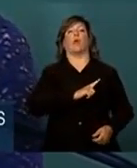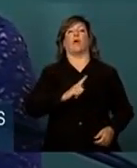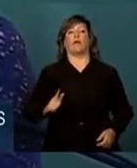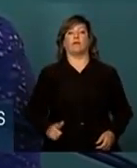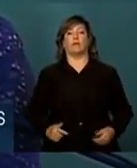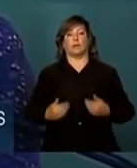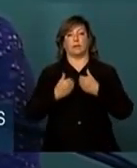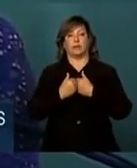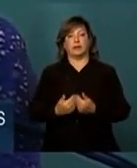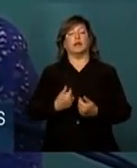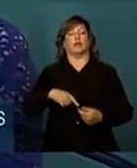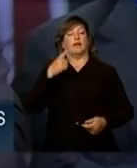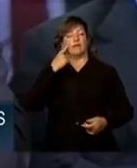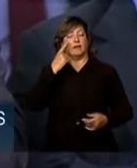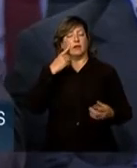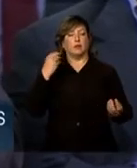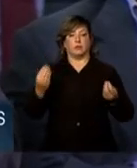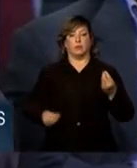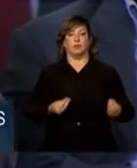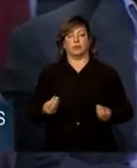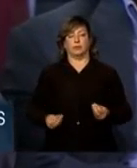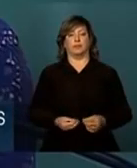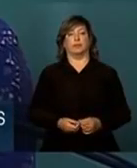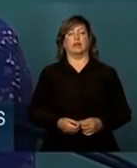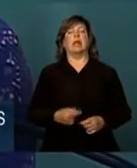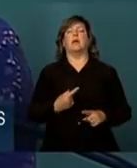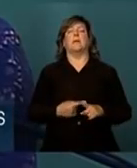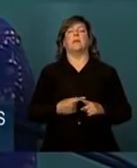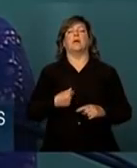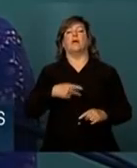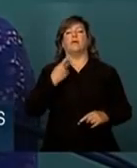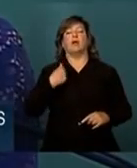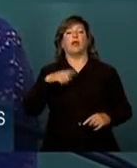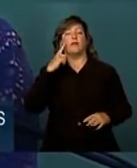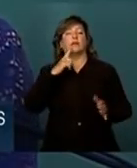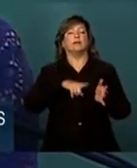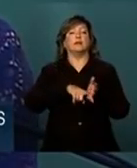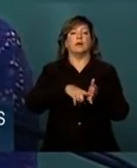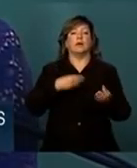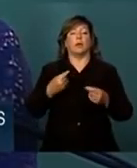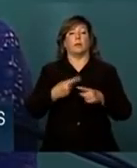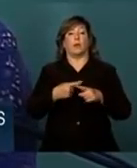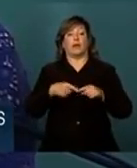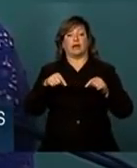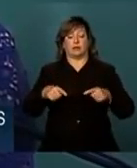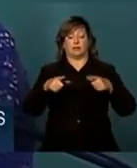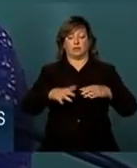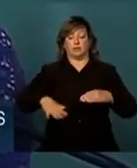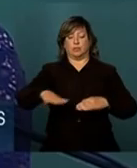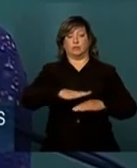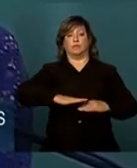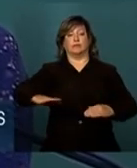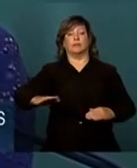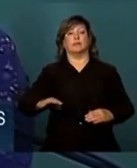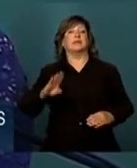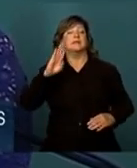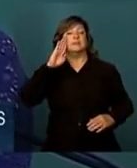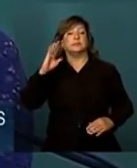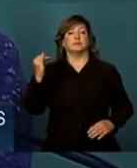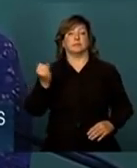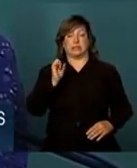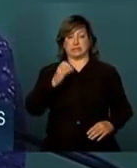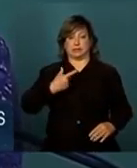e nós vamos avaliar. Por que que eu digo que nós vamos avaliar? Porque são trechos fundamentais se a